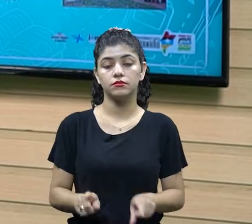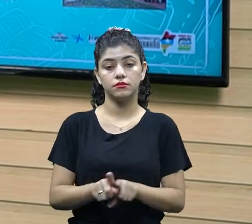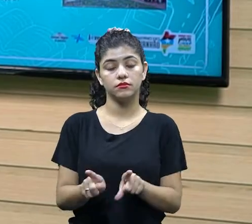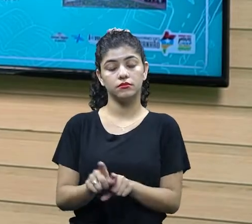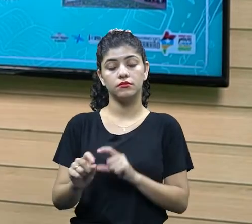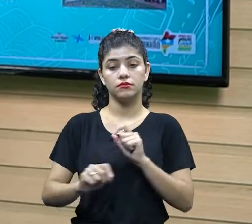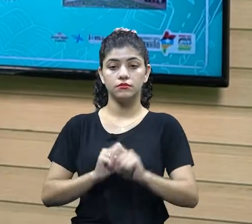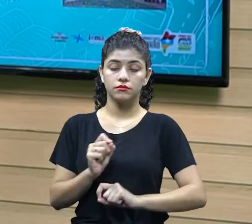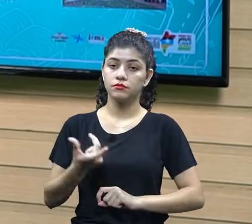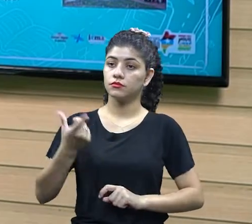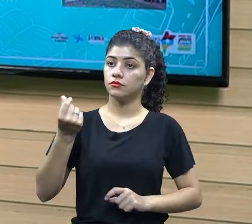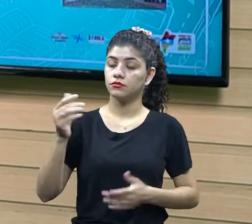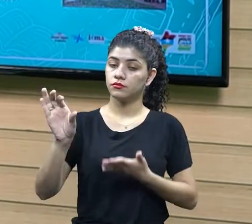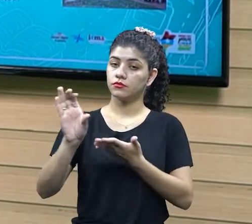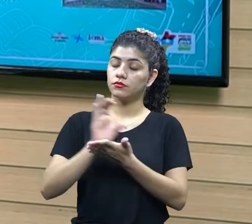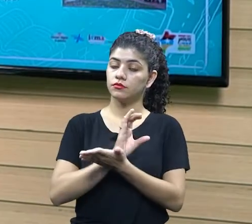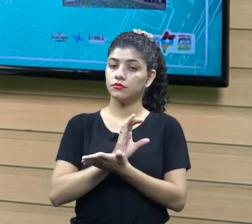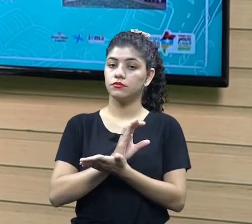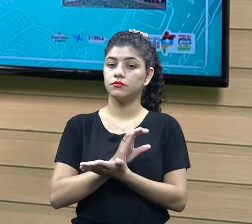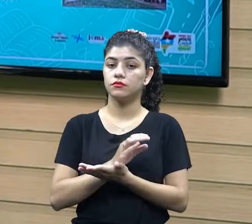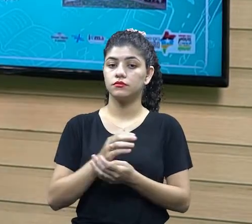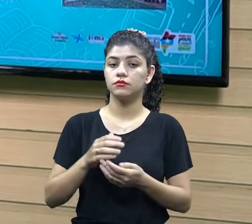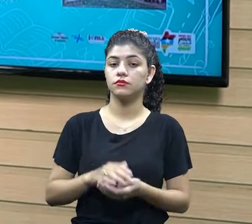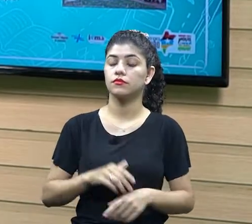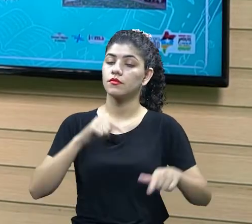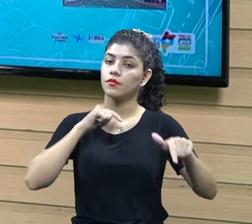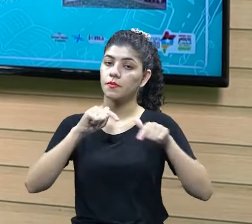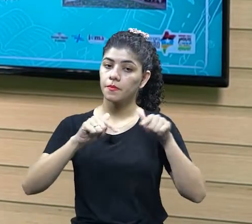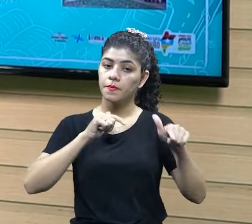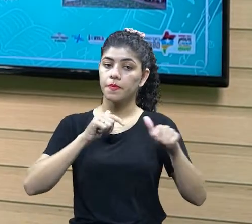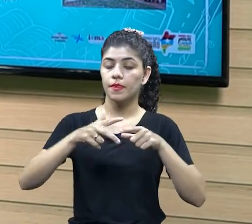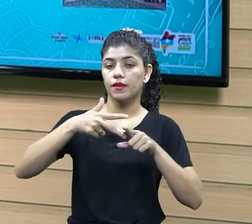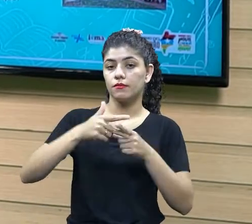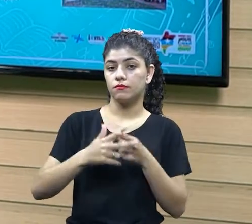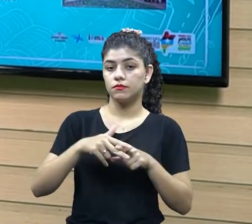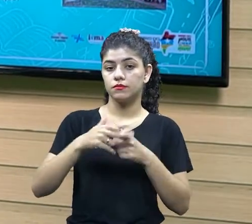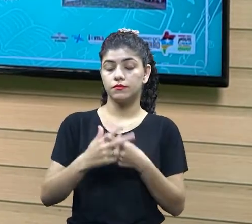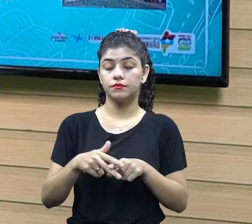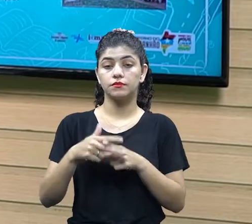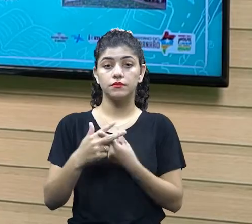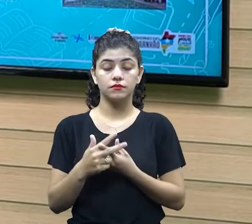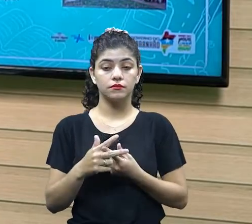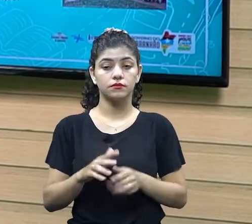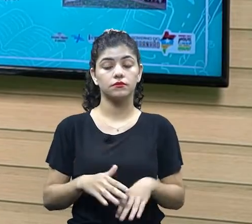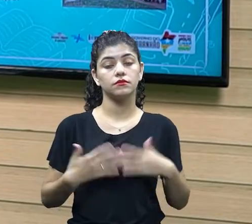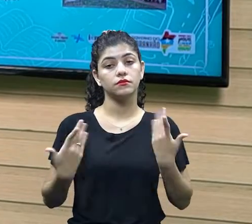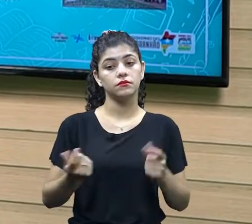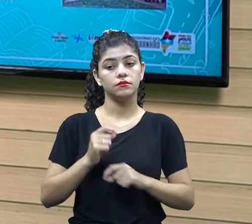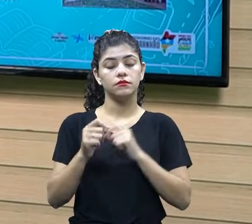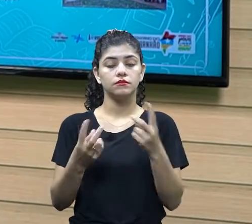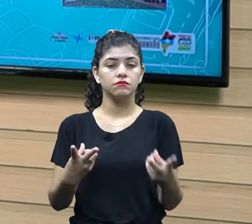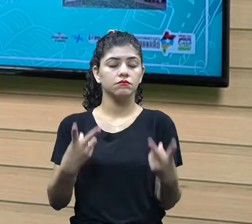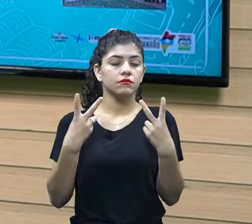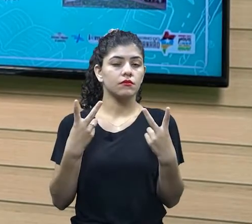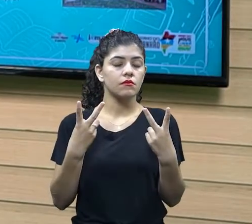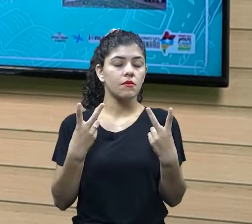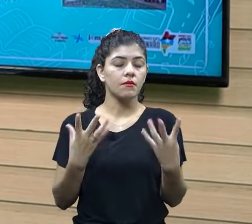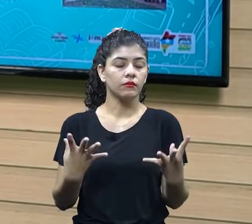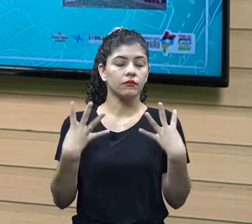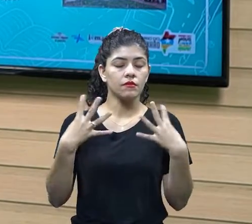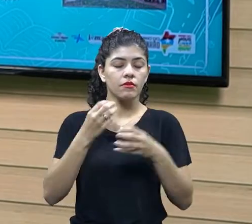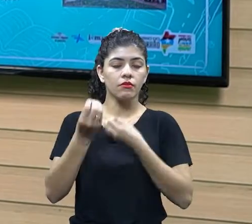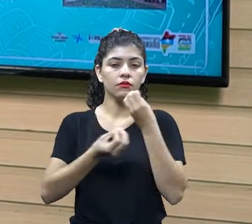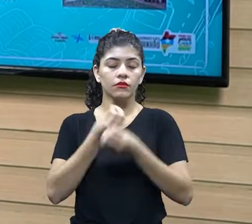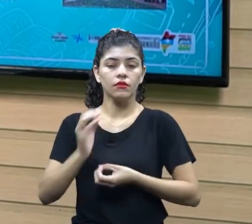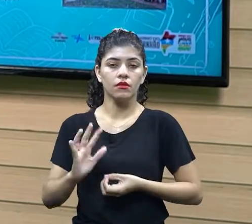os seus ganhos são oriundos do seu trabalho de mecânico. Então, vamos ver como é que ficaria